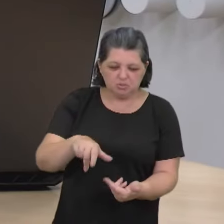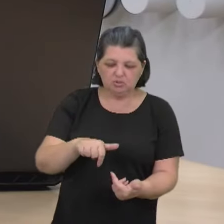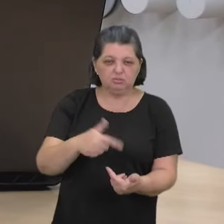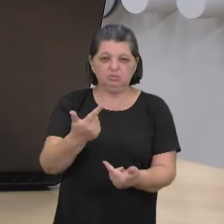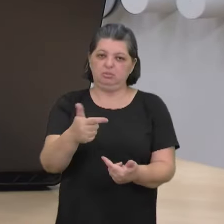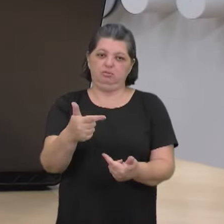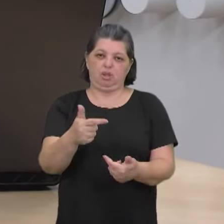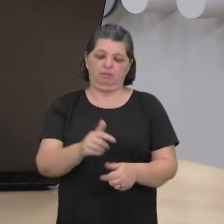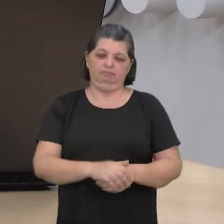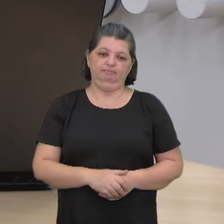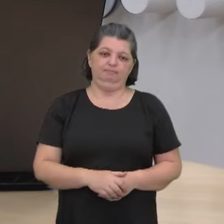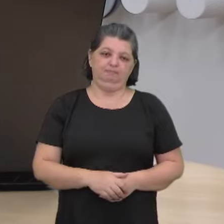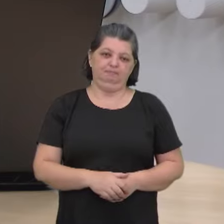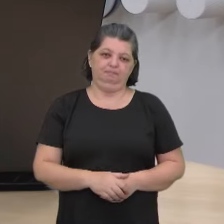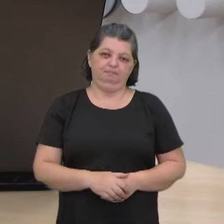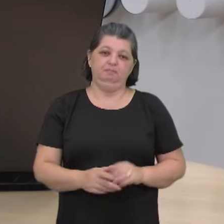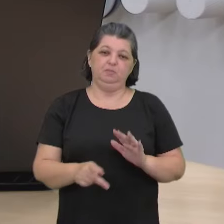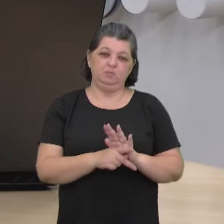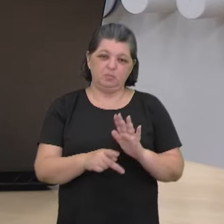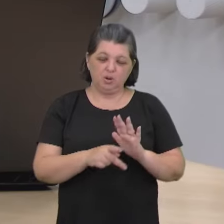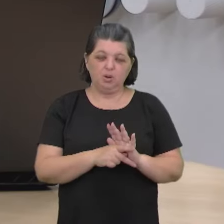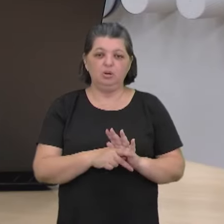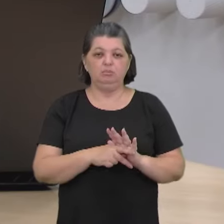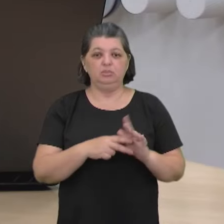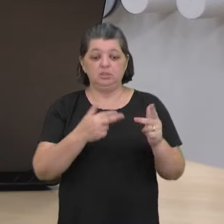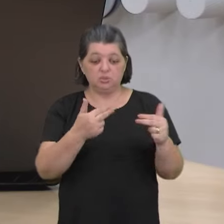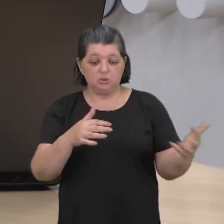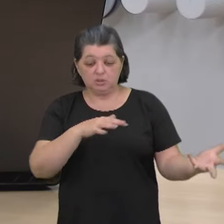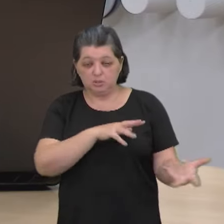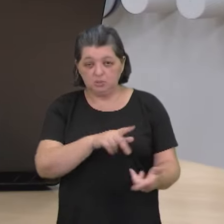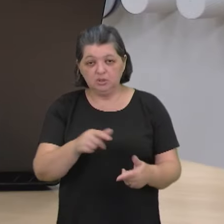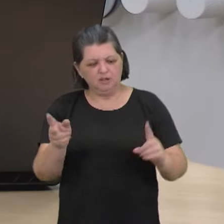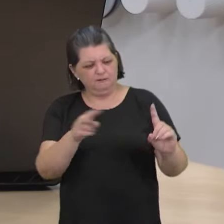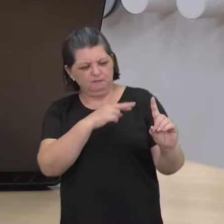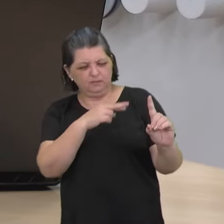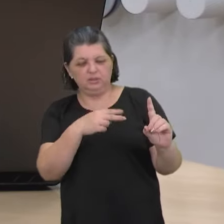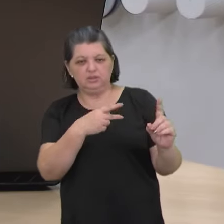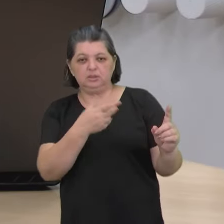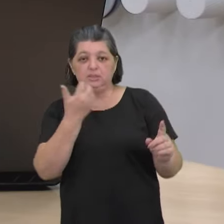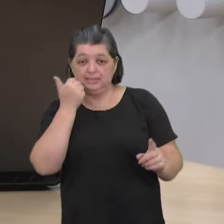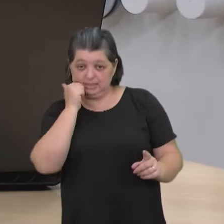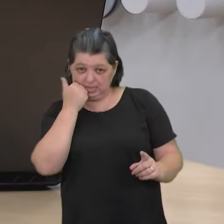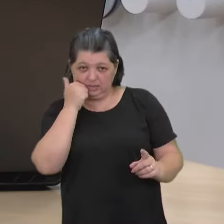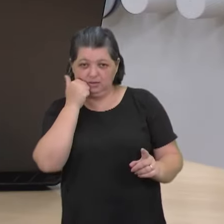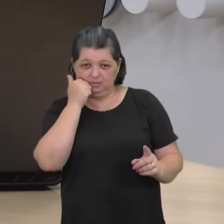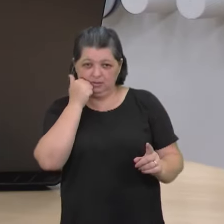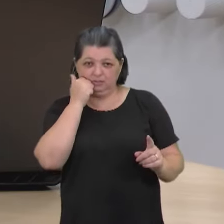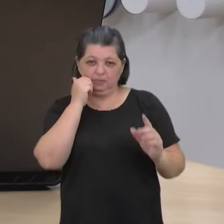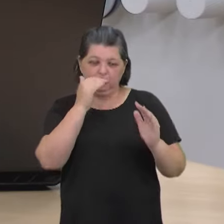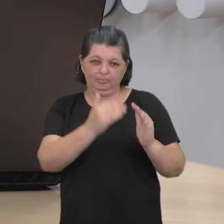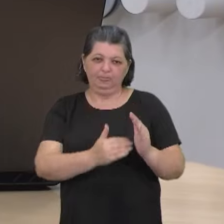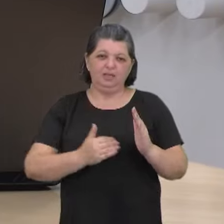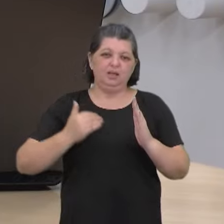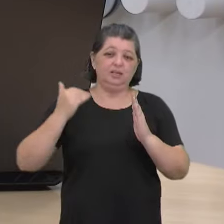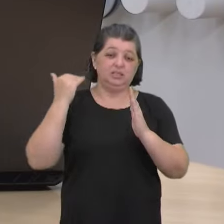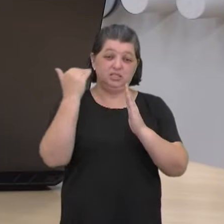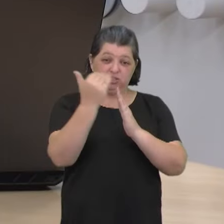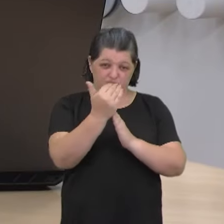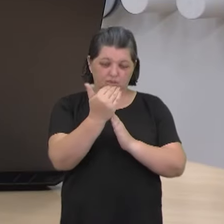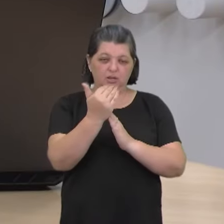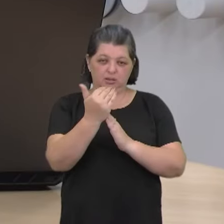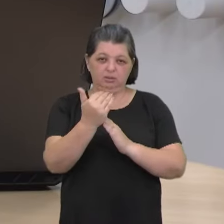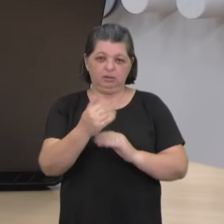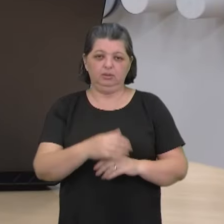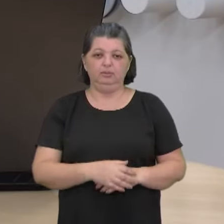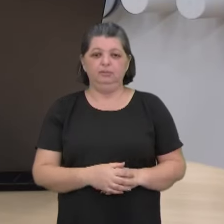O próprio desencantamento do mundo, a própria visão científica exacerbada, tecnicista exacerbada